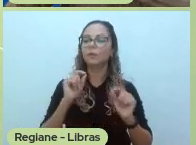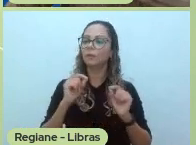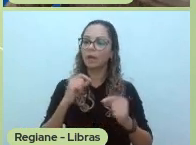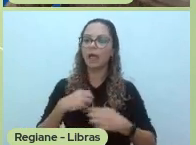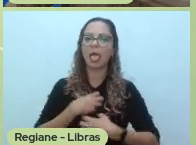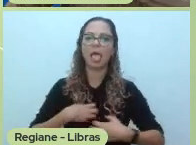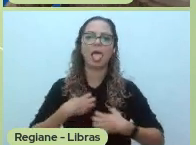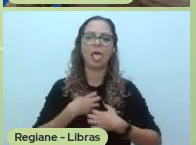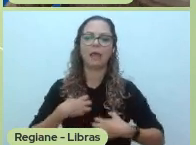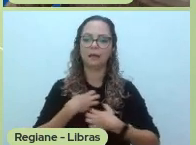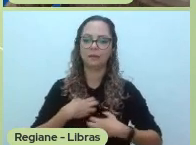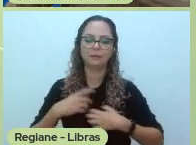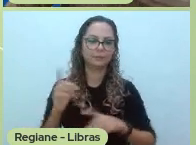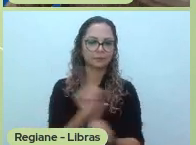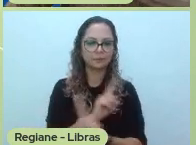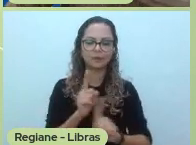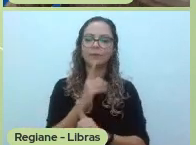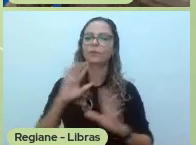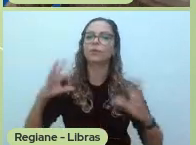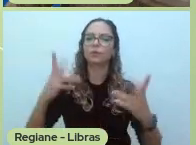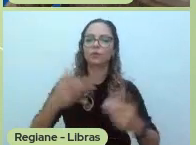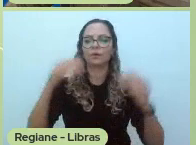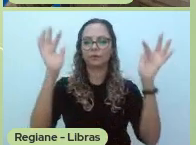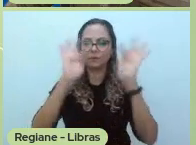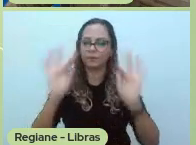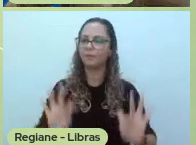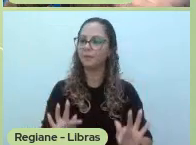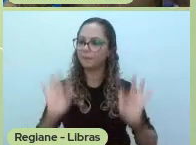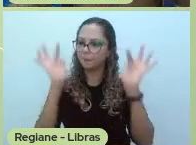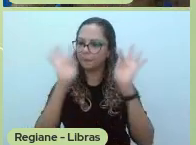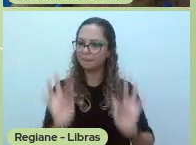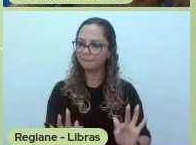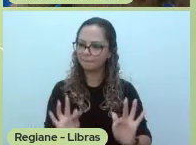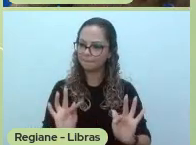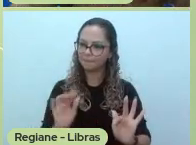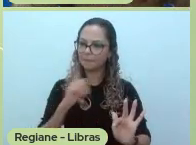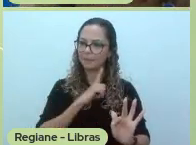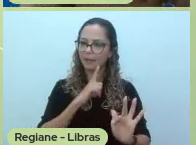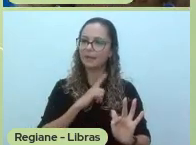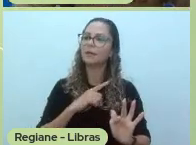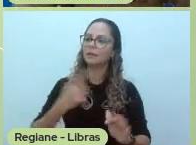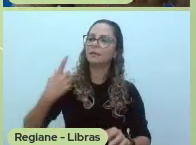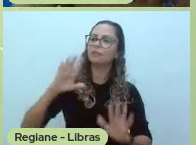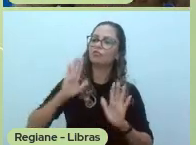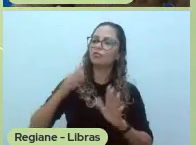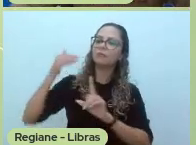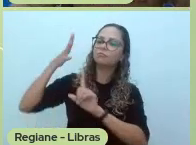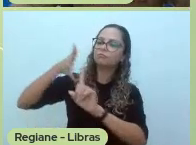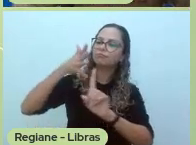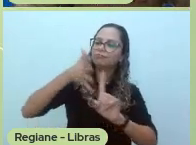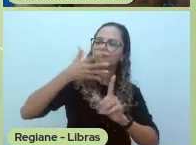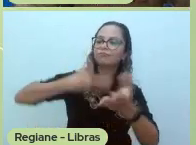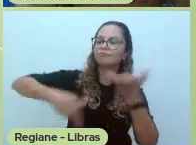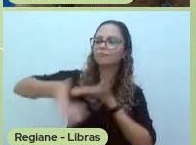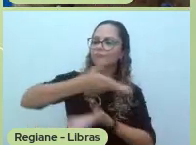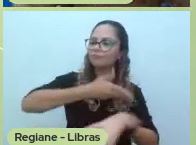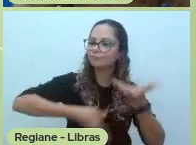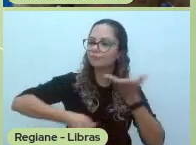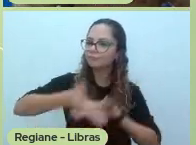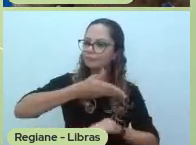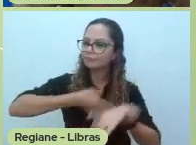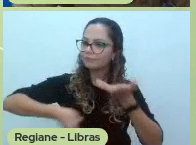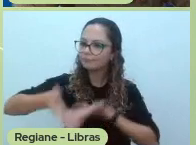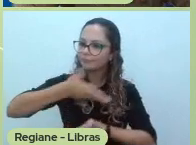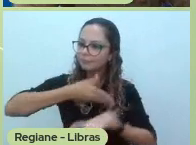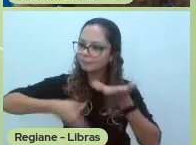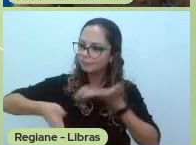todo mundo vai ficar muito feliz com pelo menos pelas prévias que eu já tive com todas vocês, com relação ao que a gente